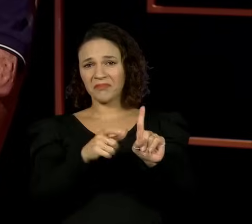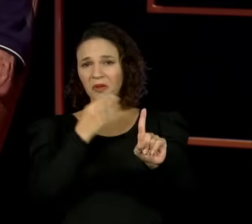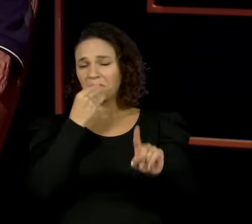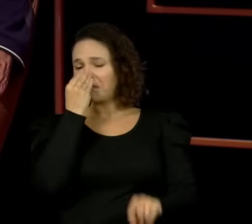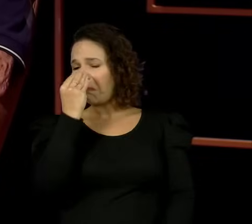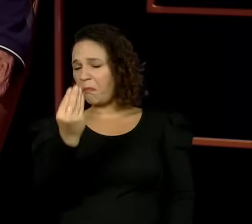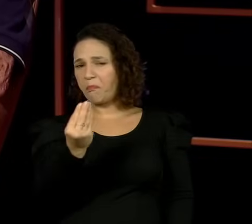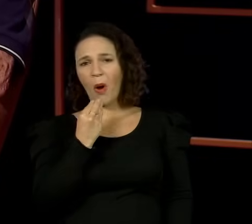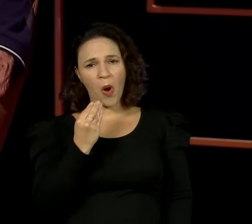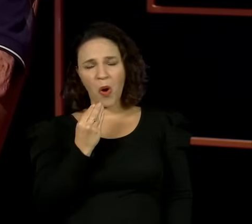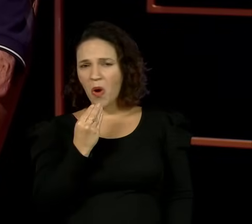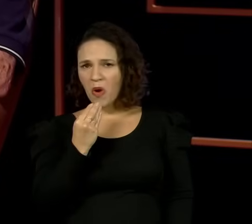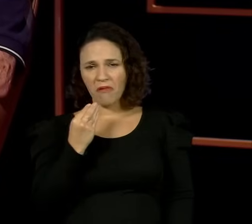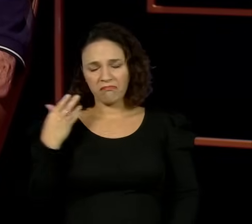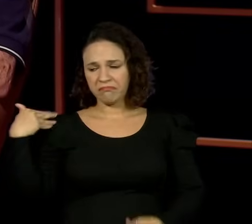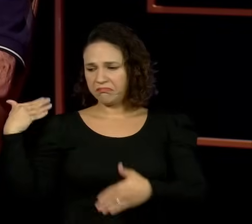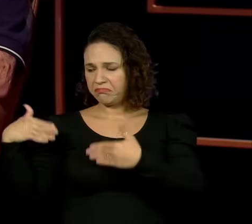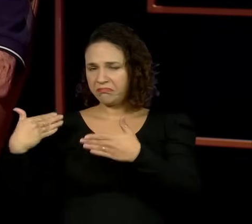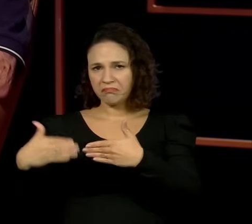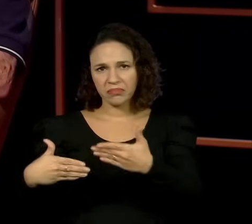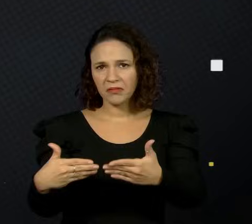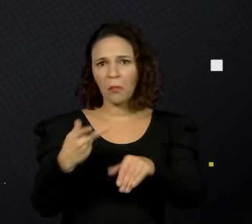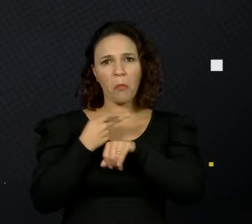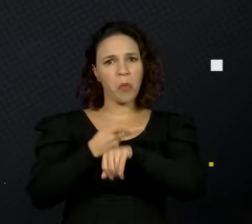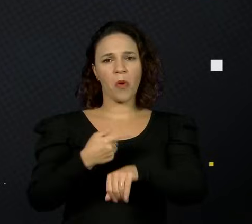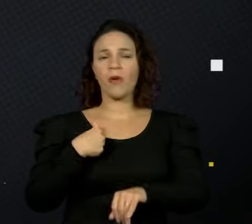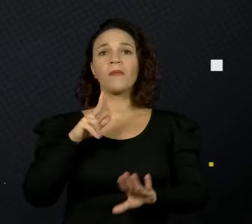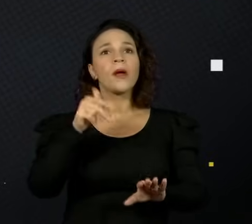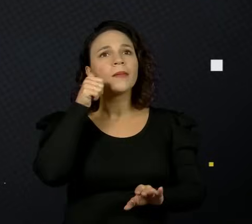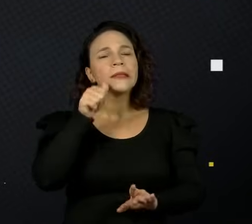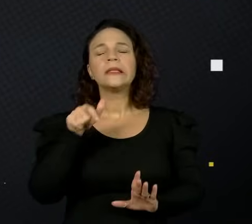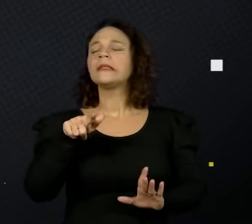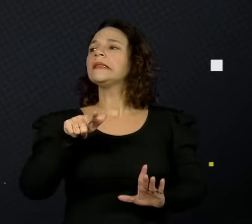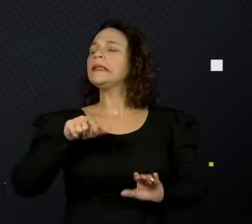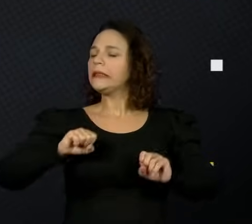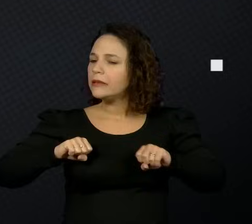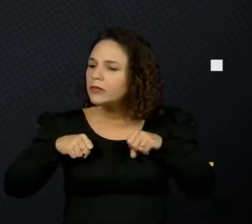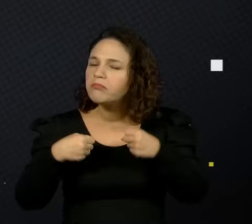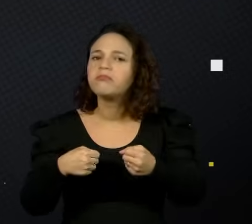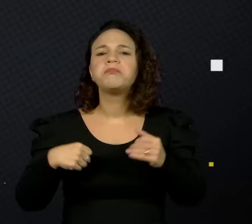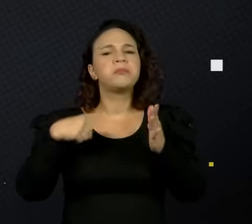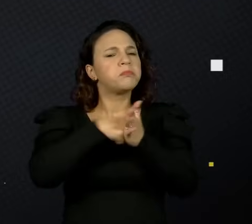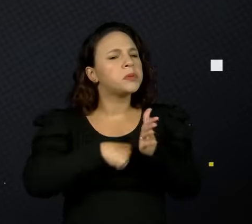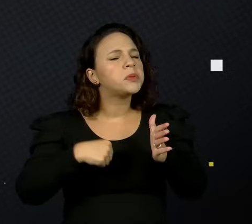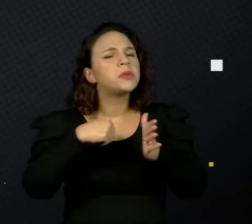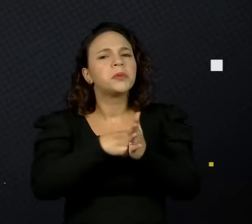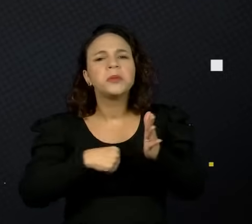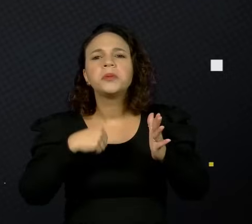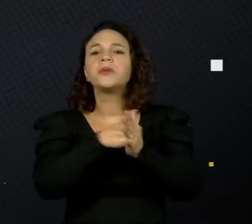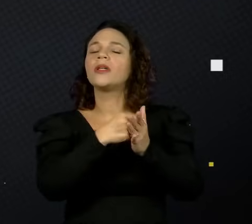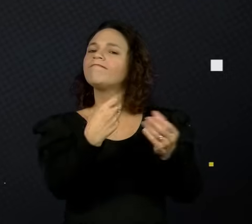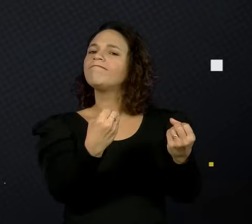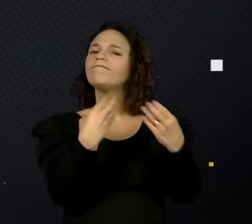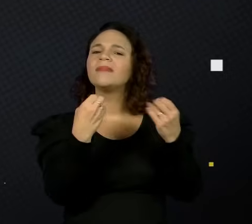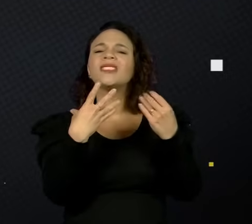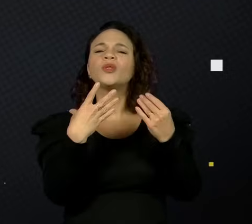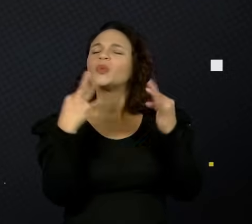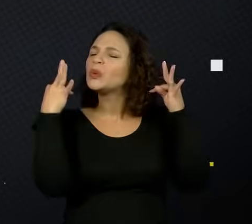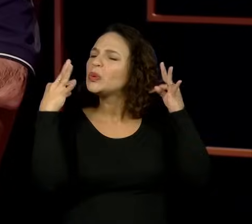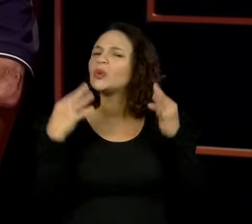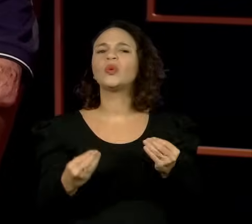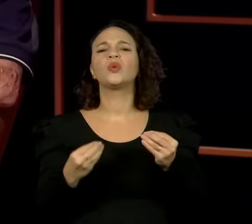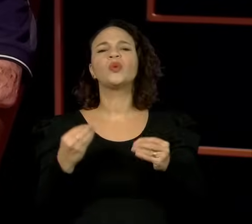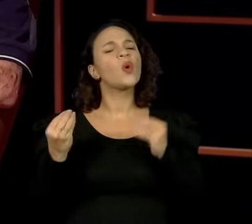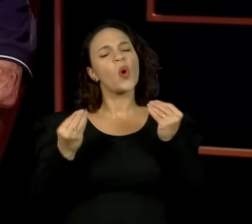mim. Mas minha mãe, uma batalhadora, ela me ensinou tudo. Como